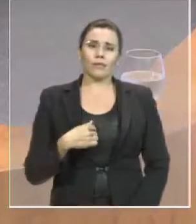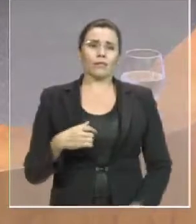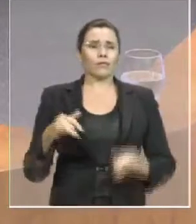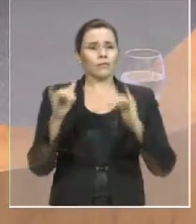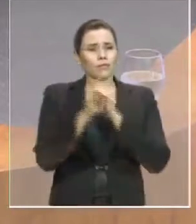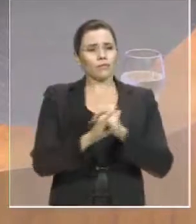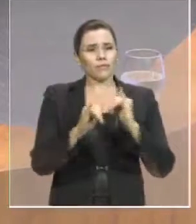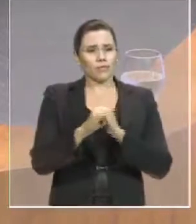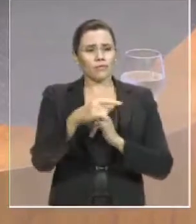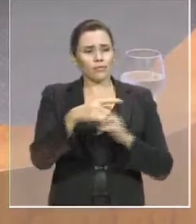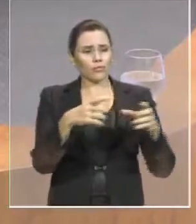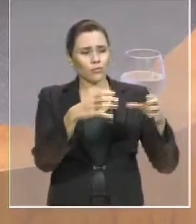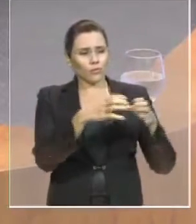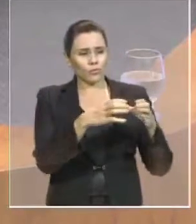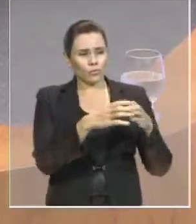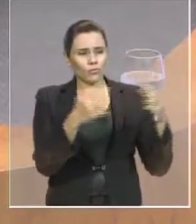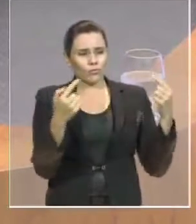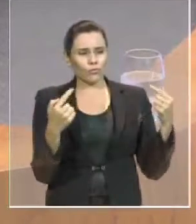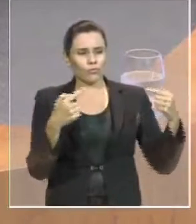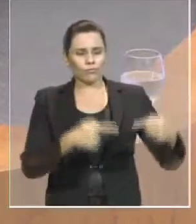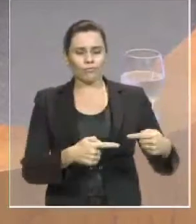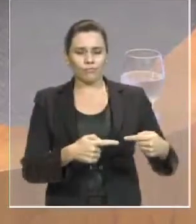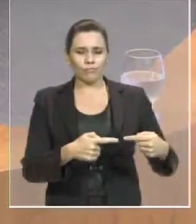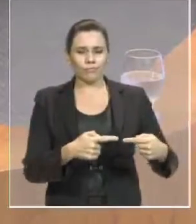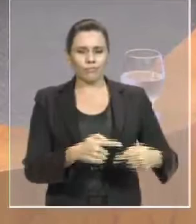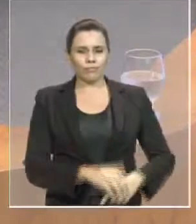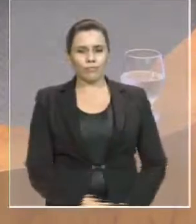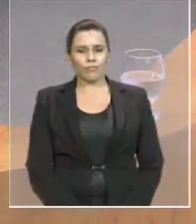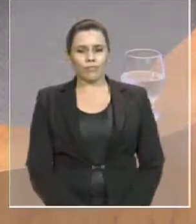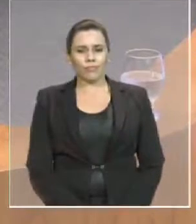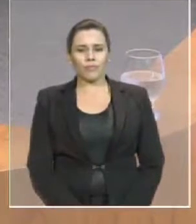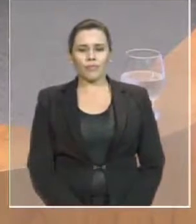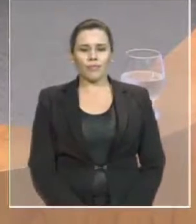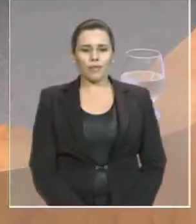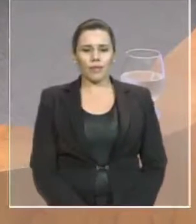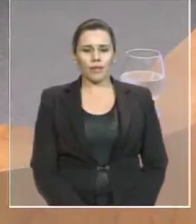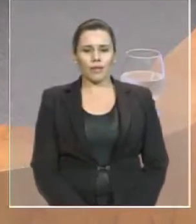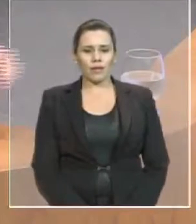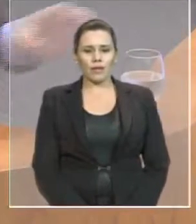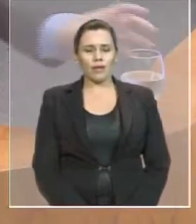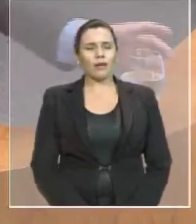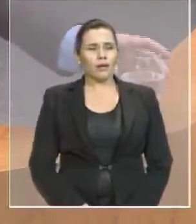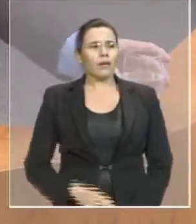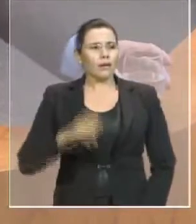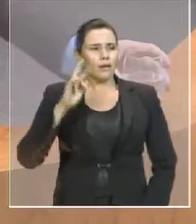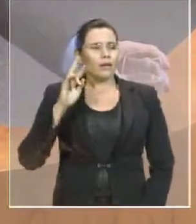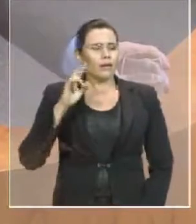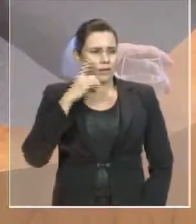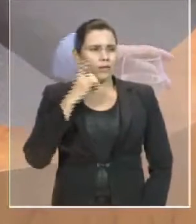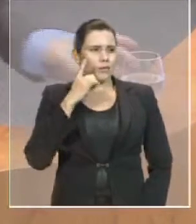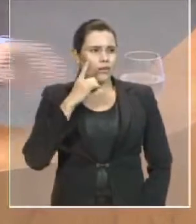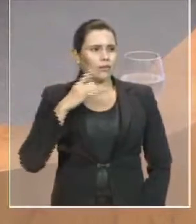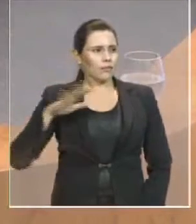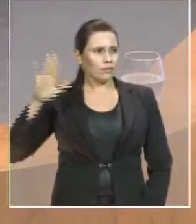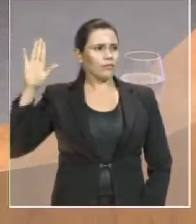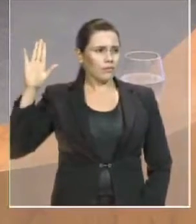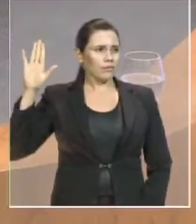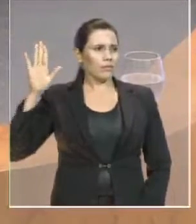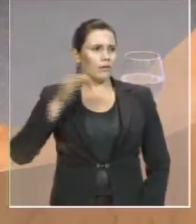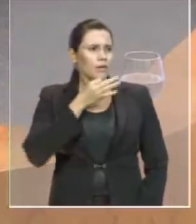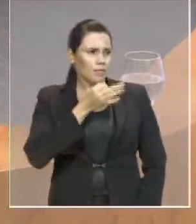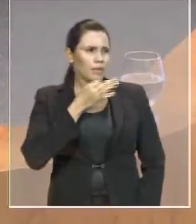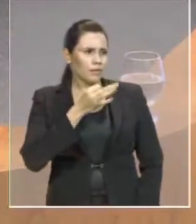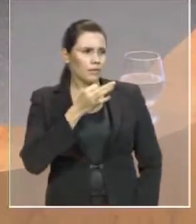oposição, à administração municipal do prefeito Luciano Leitor, vai conceder a parte que eu pedi? Que esses